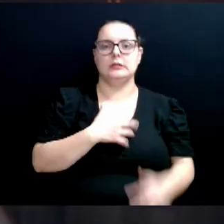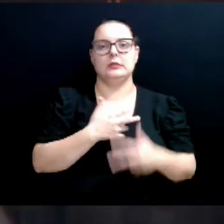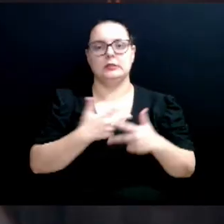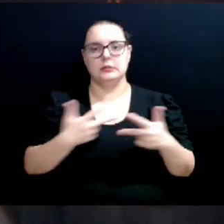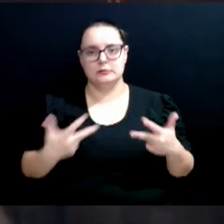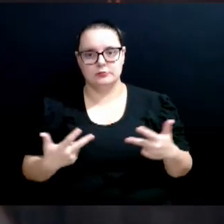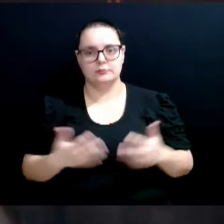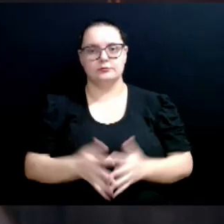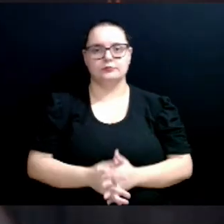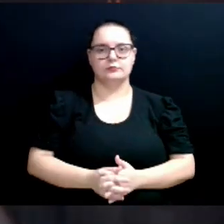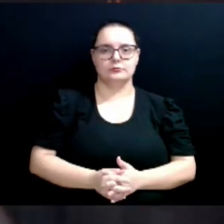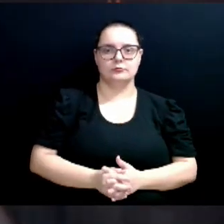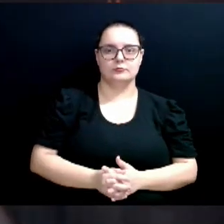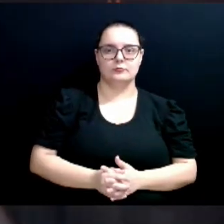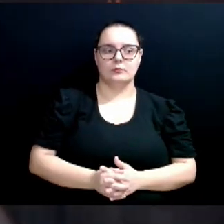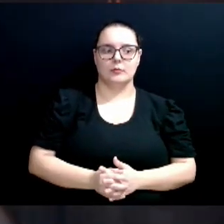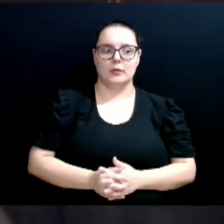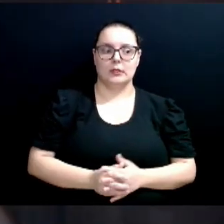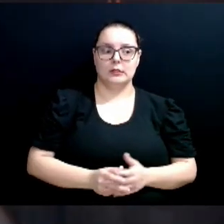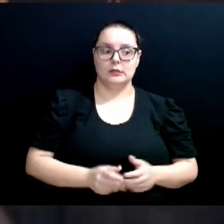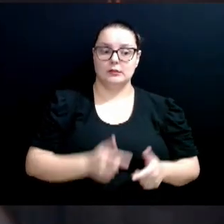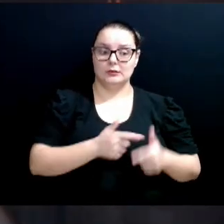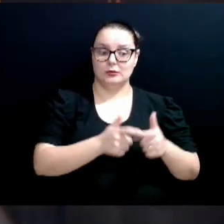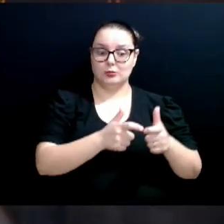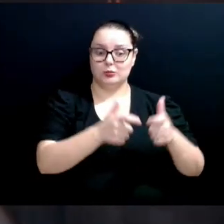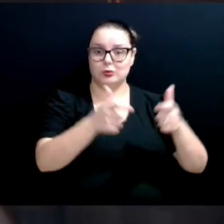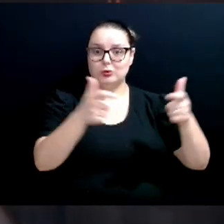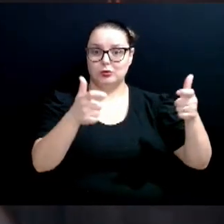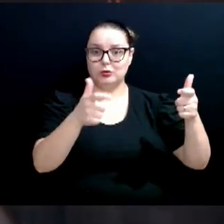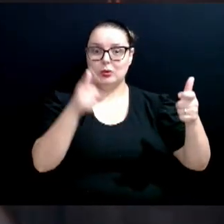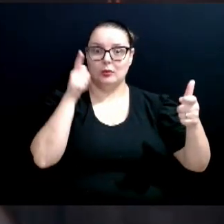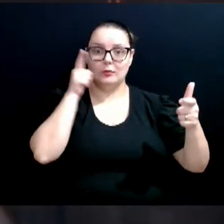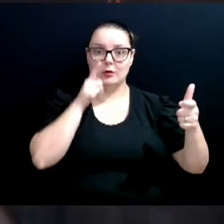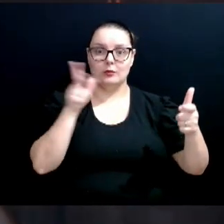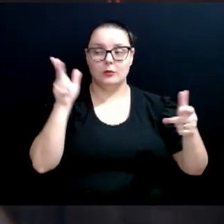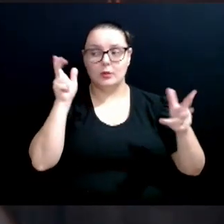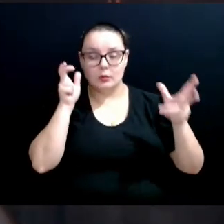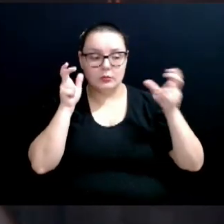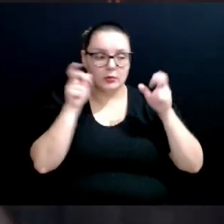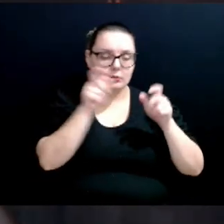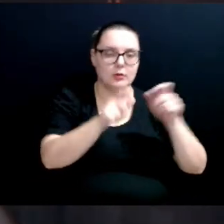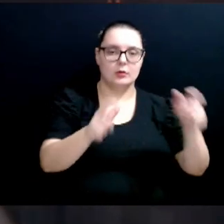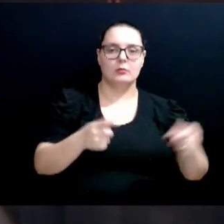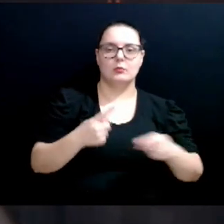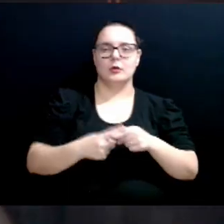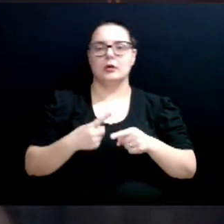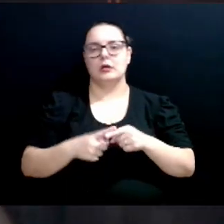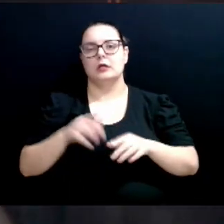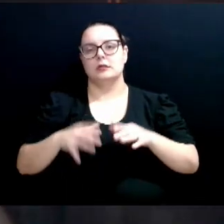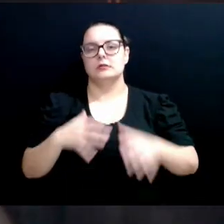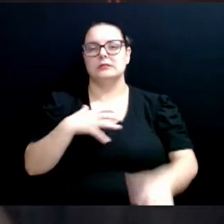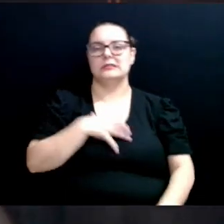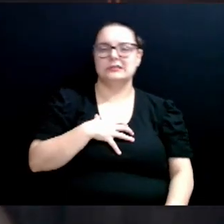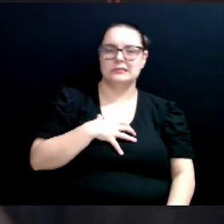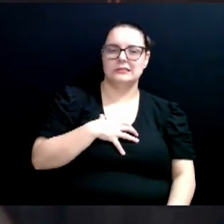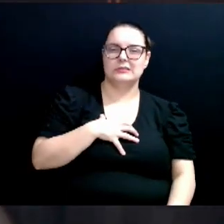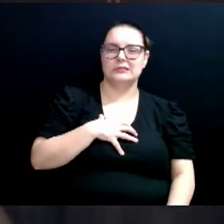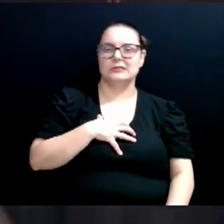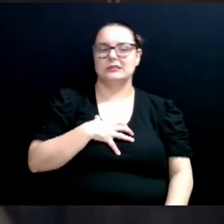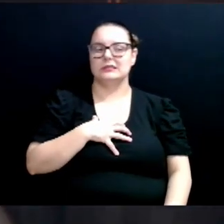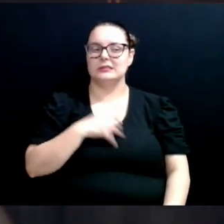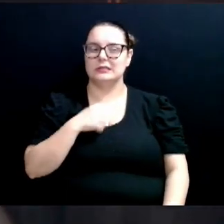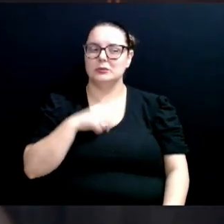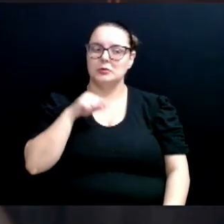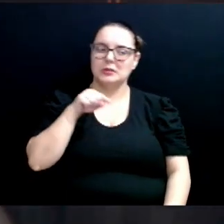tomou uma proporção um pouco maior, para ela conseguir ouvir outras pessoas, porque às vezes ela até sente, olha, talvez eu esteja aqui numa relação um